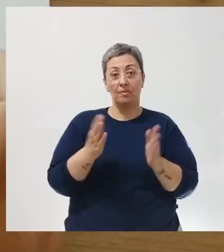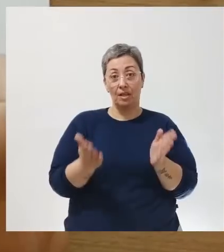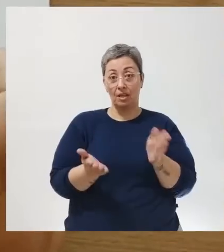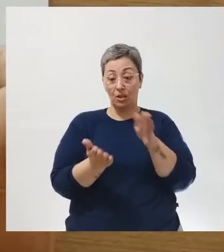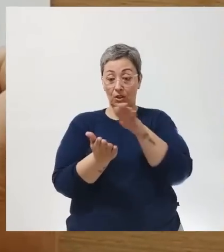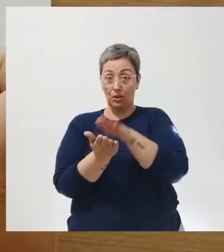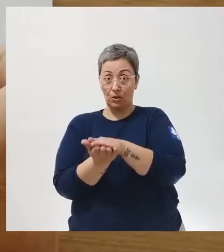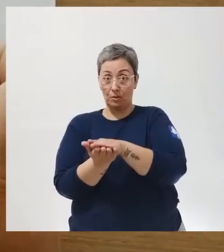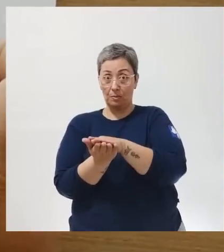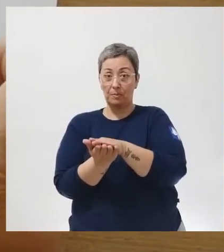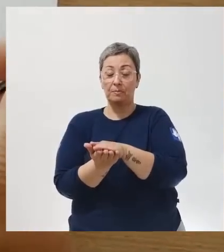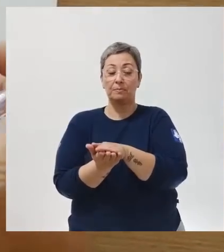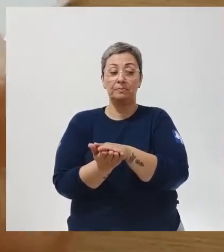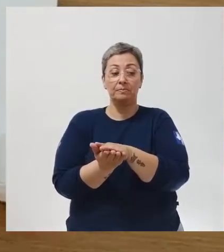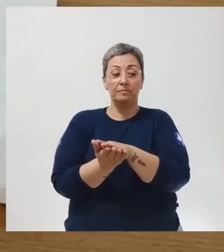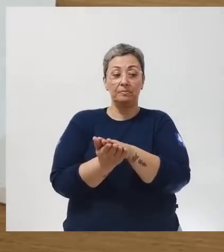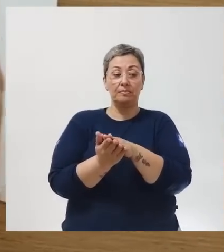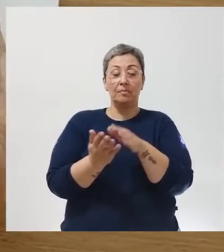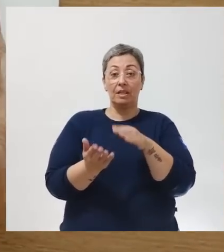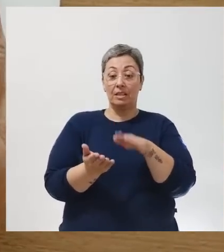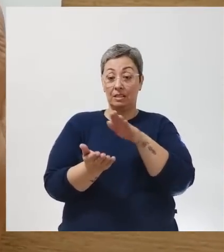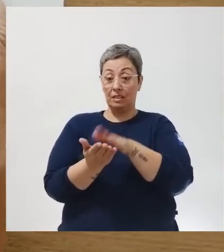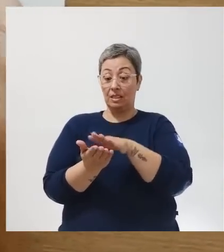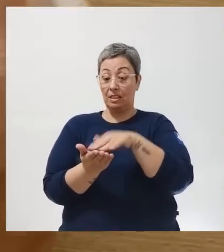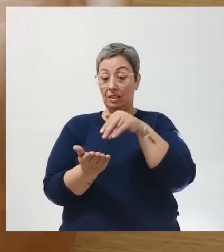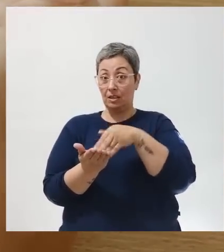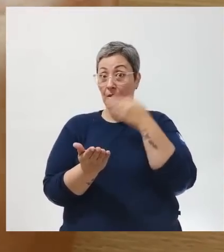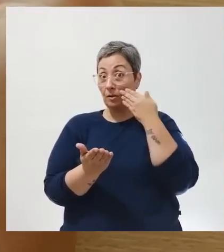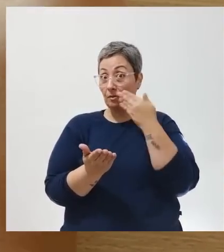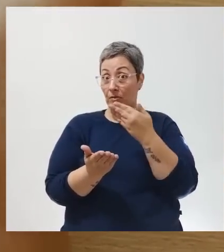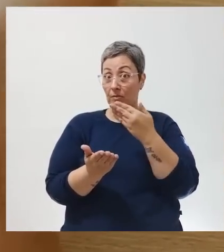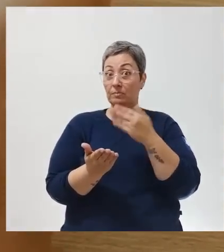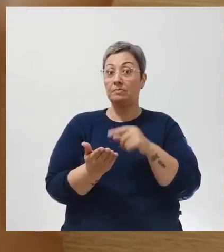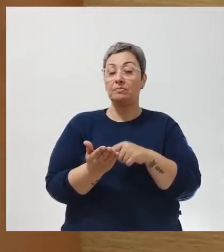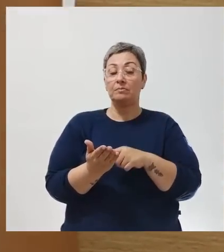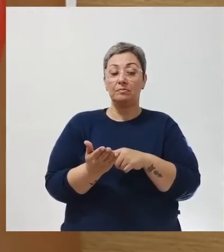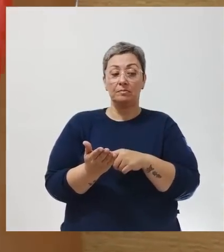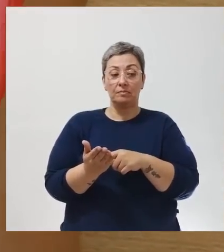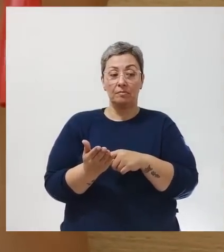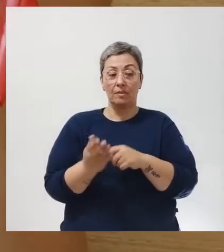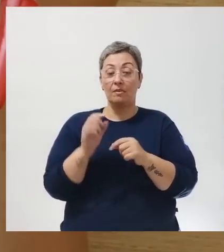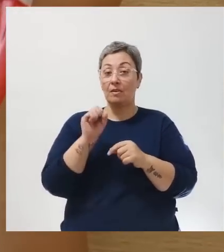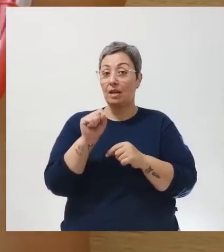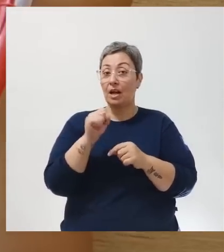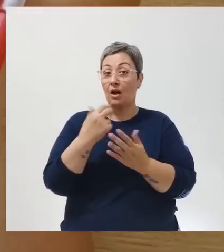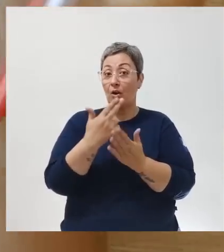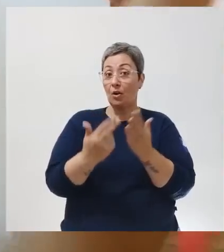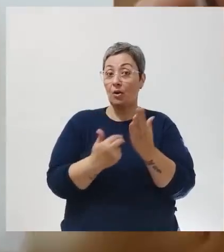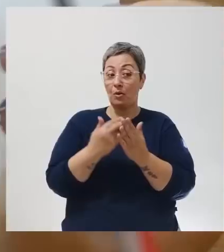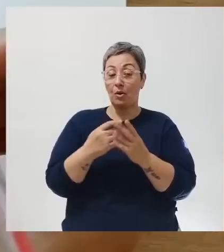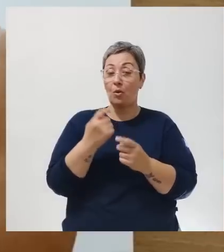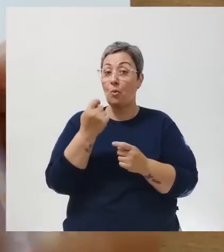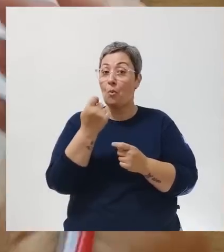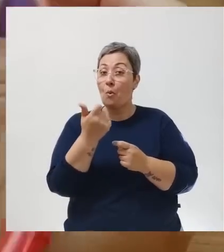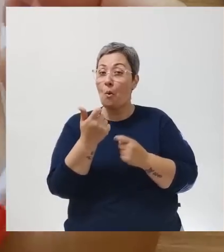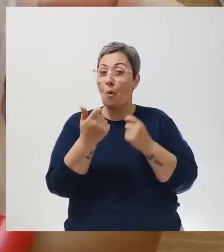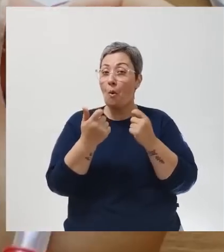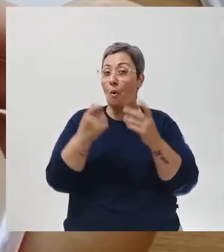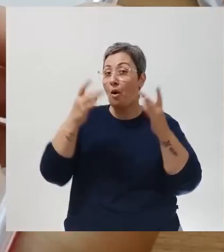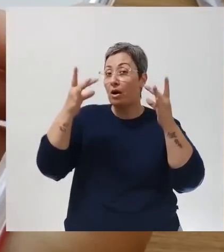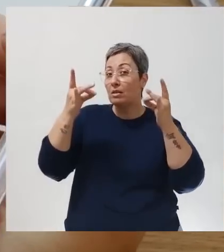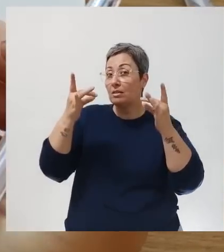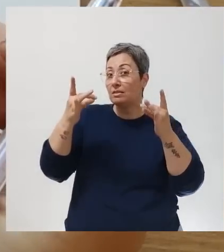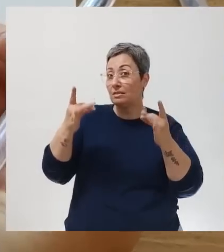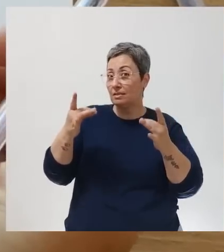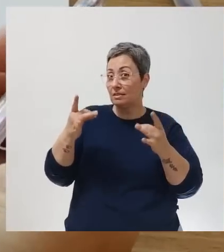Dobra ao meio. Na parte da frente, nós vamos desenhar alguns detalhes